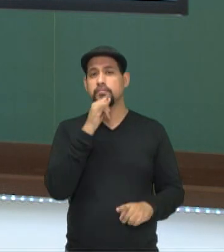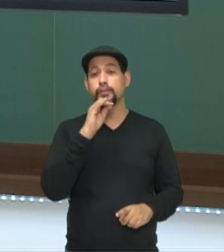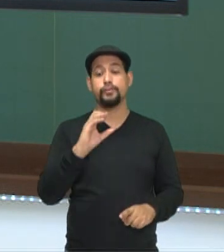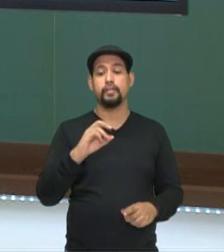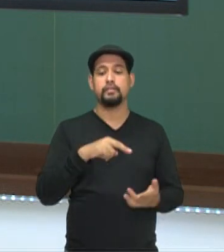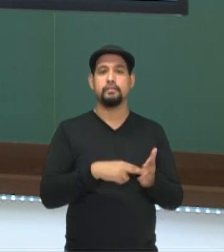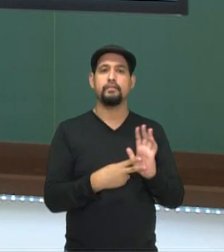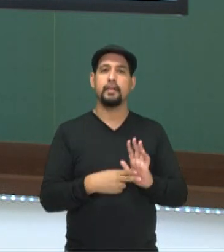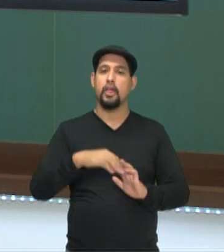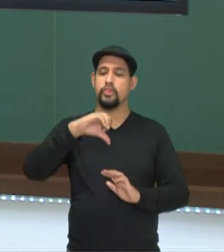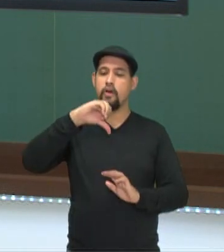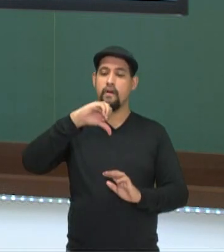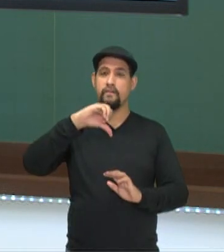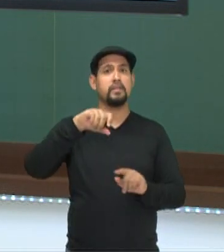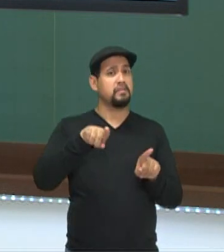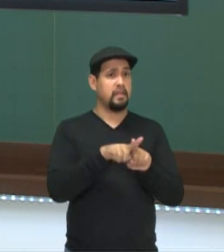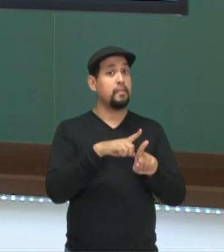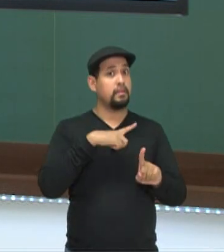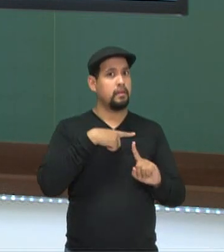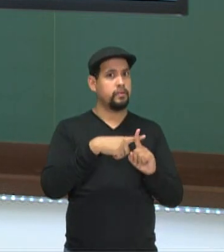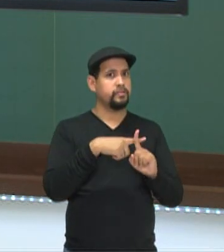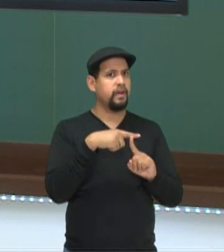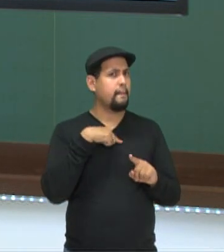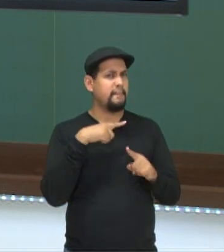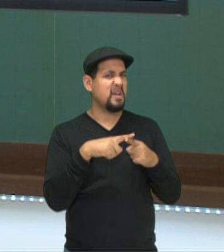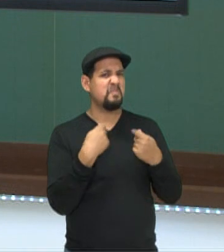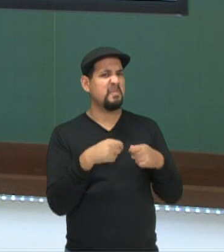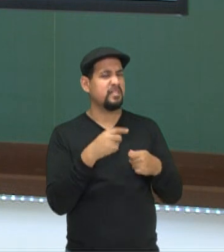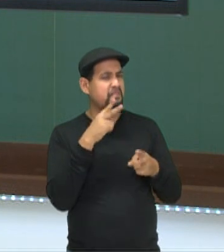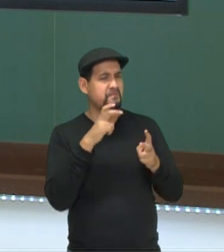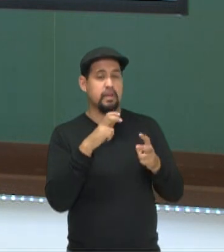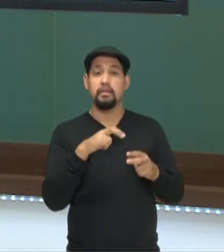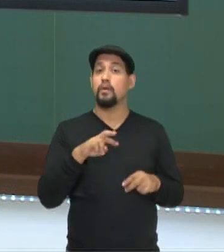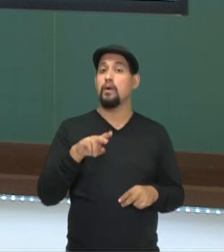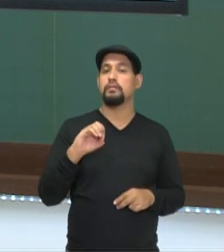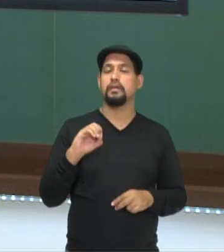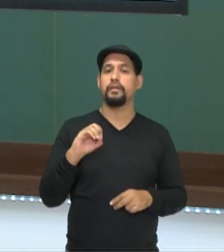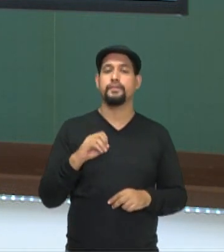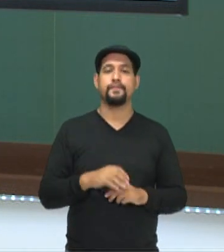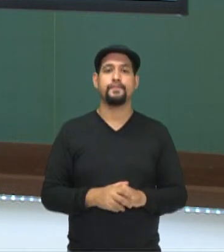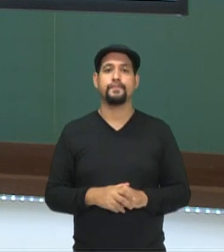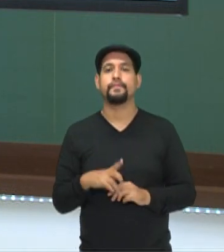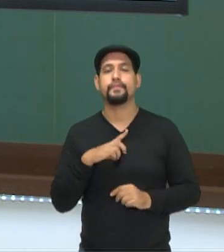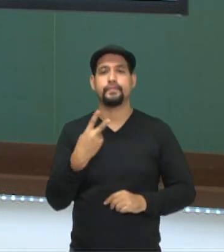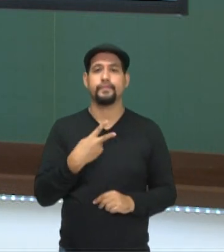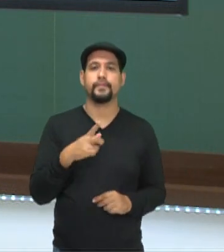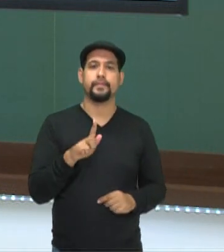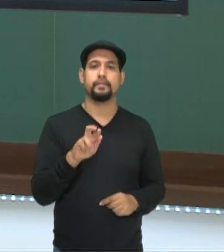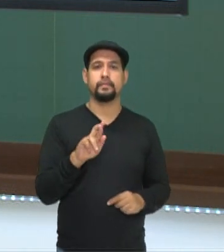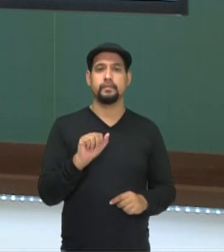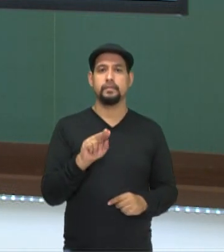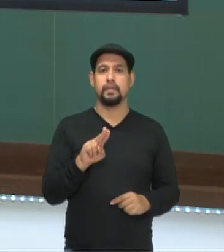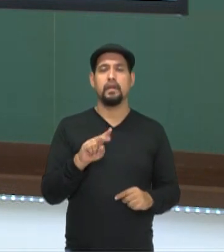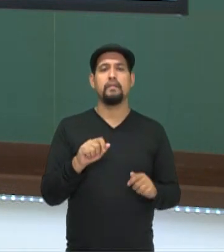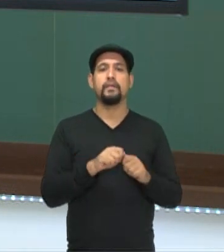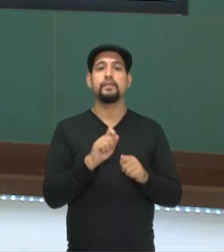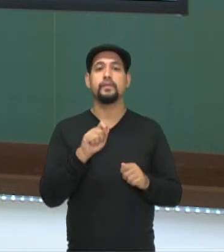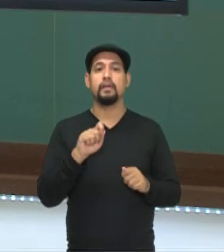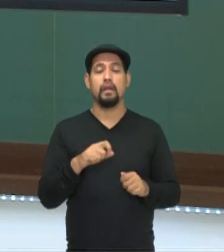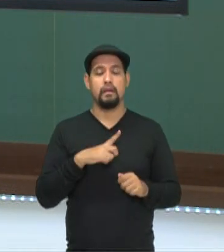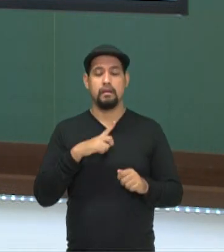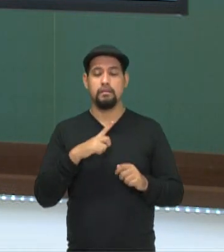você você nove positivo também mas 9 = 0 e o coração segundo grau Que Me